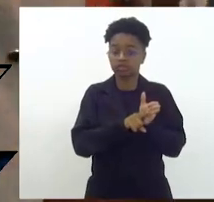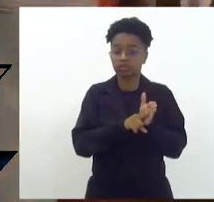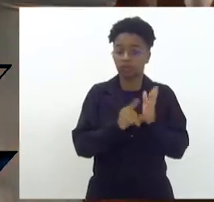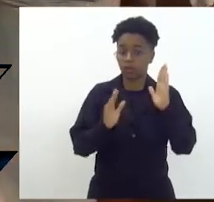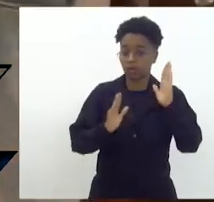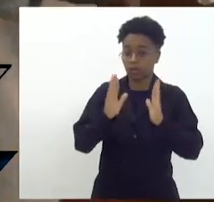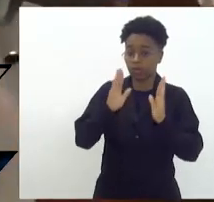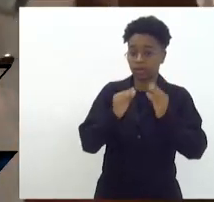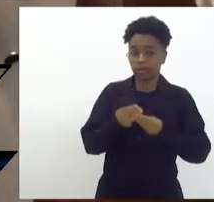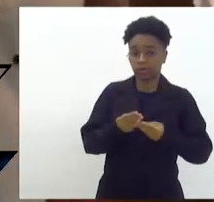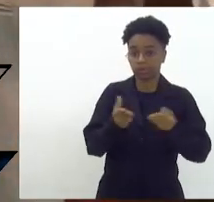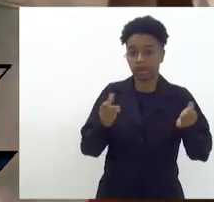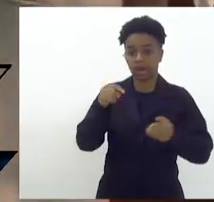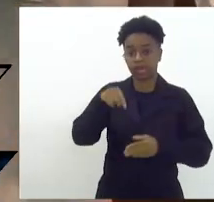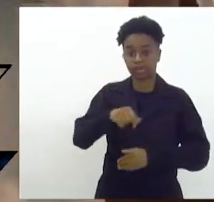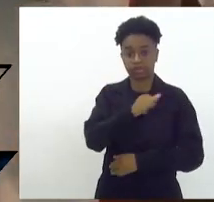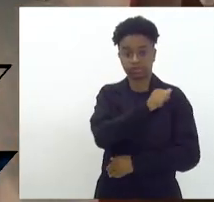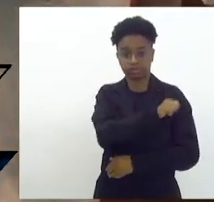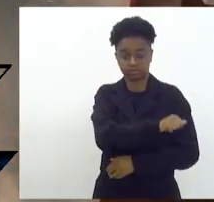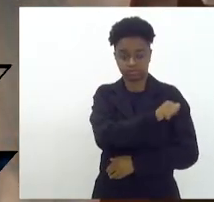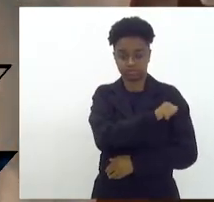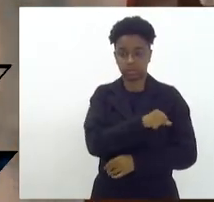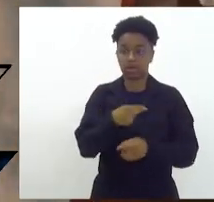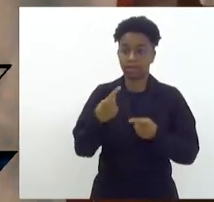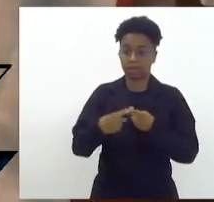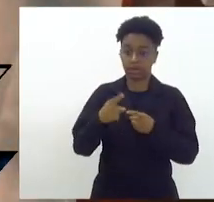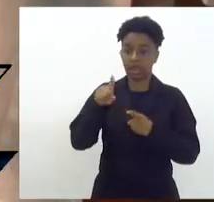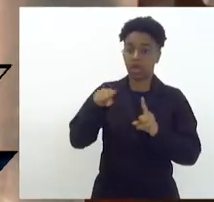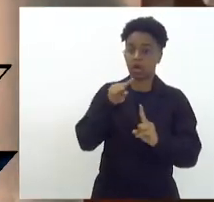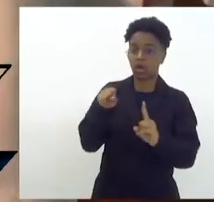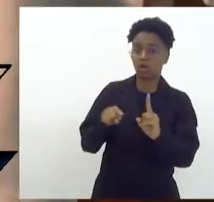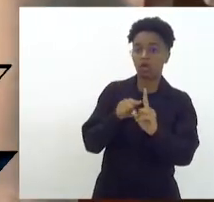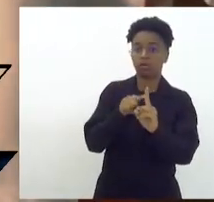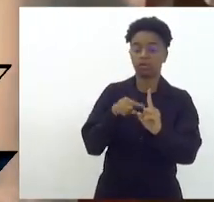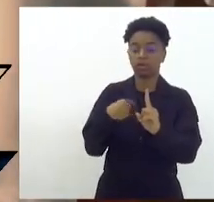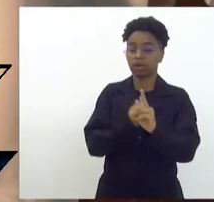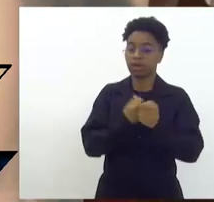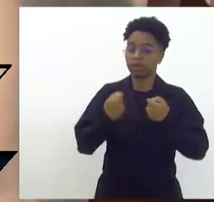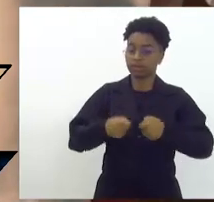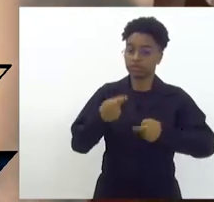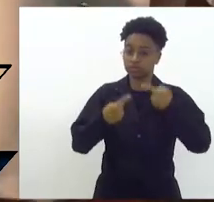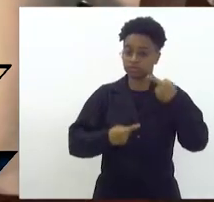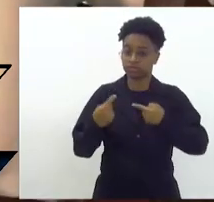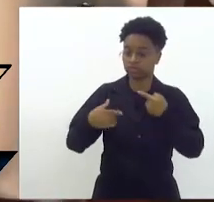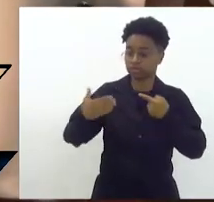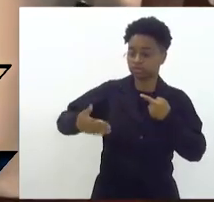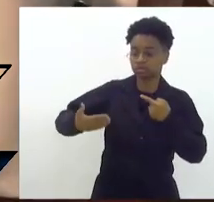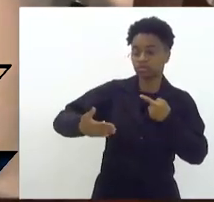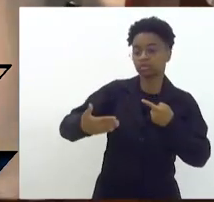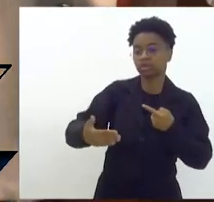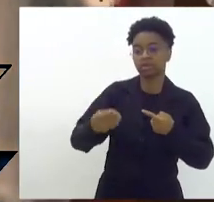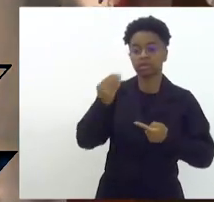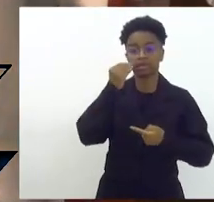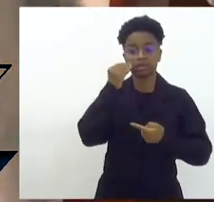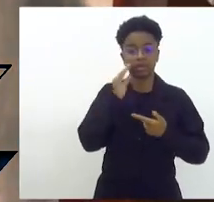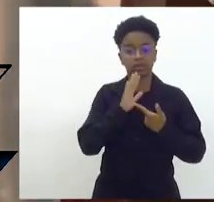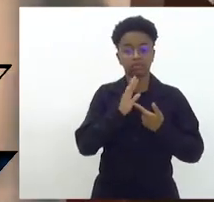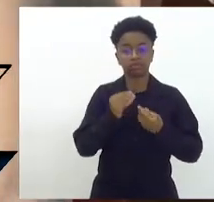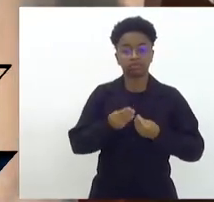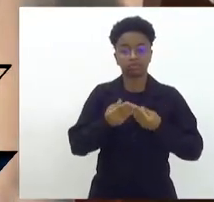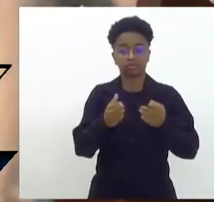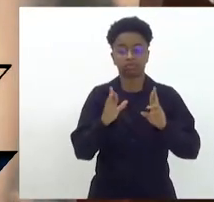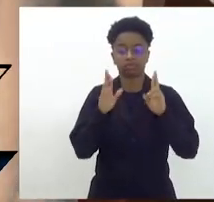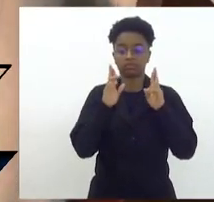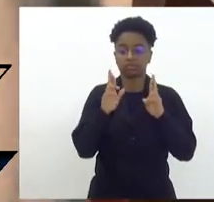regime vem trazendo ao estado do Rio de Janeiro que esse é o ponto que a gente tem que discutir permanentemente para trazer esperança de